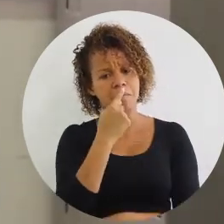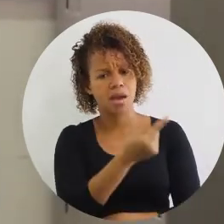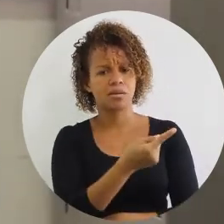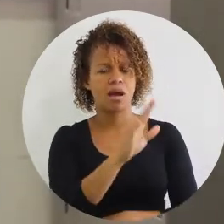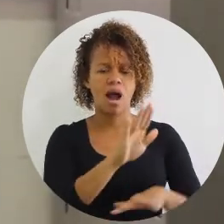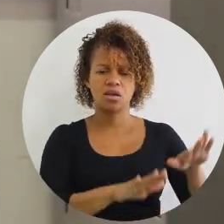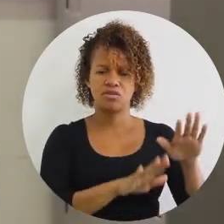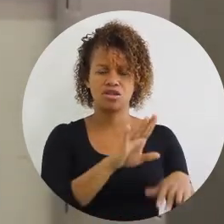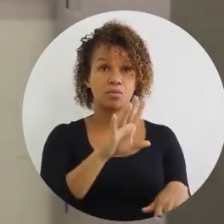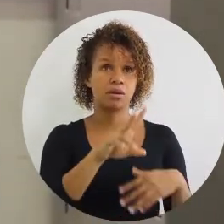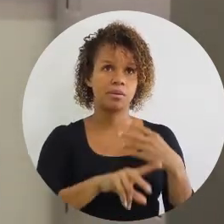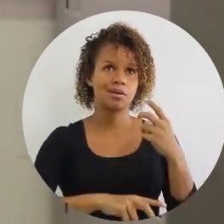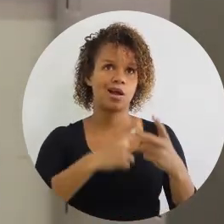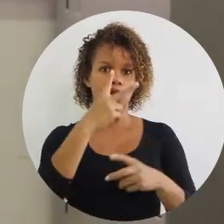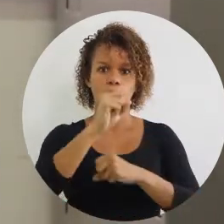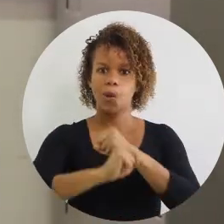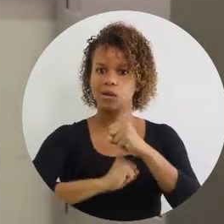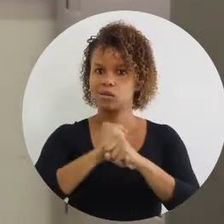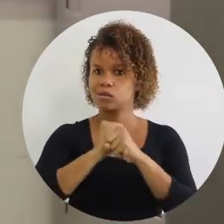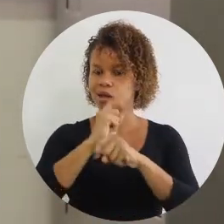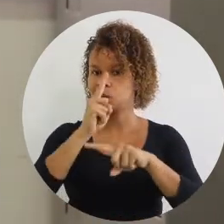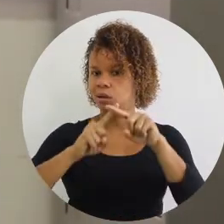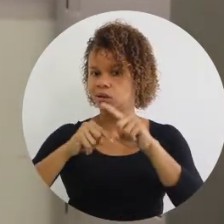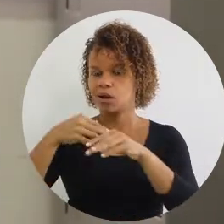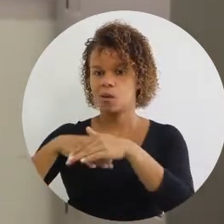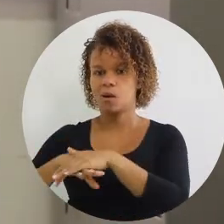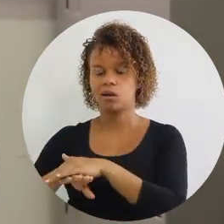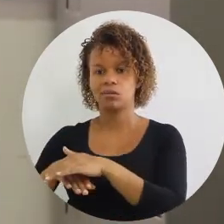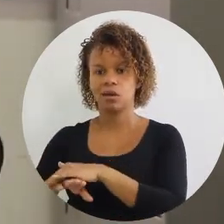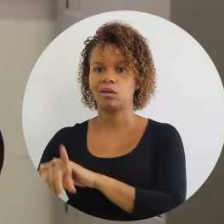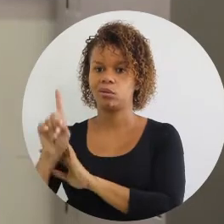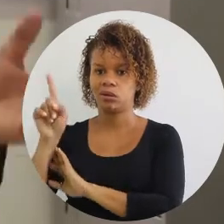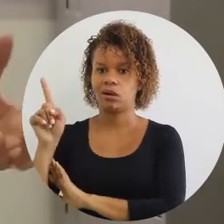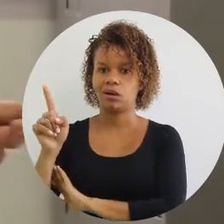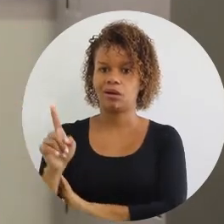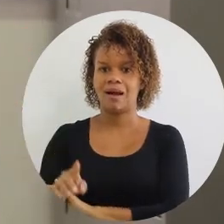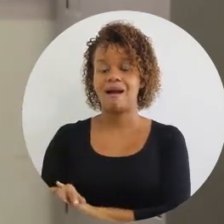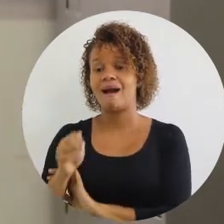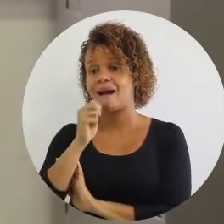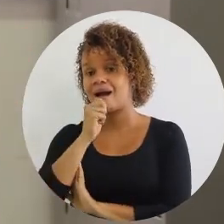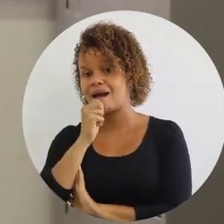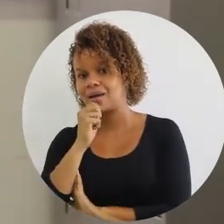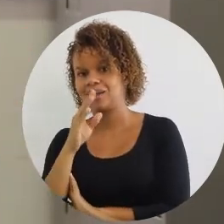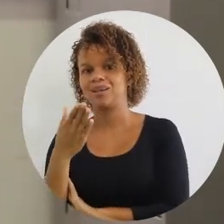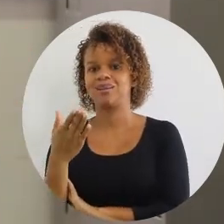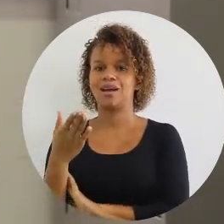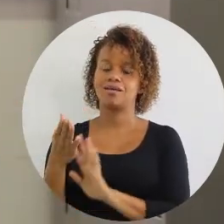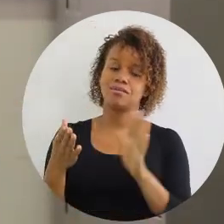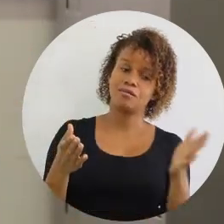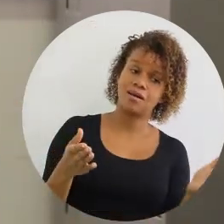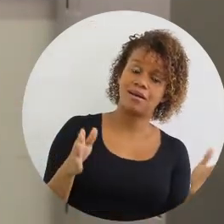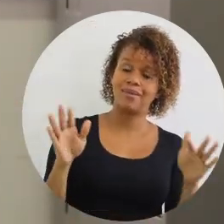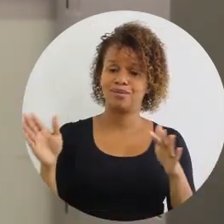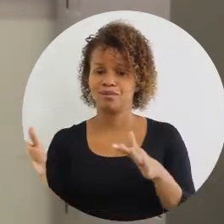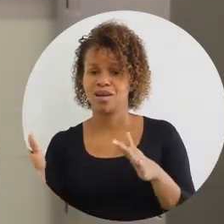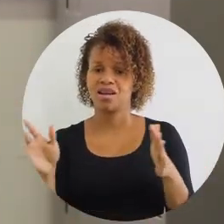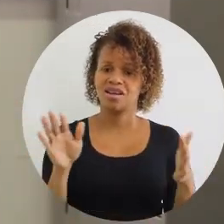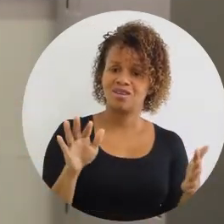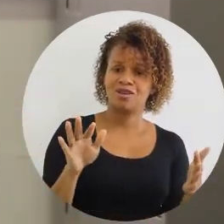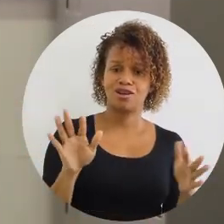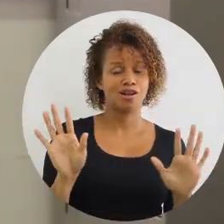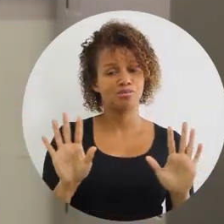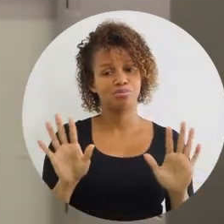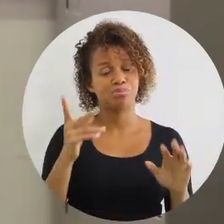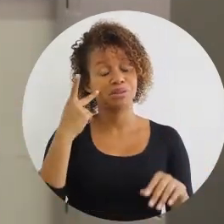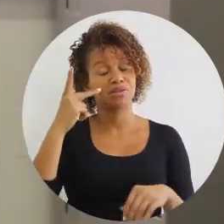às vezes 2 anos um produto lá armazenado, ainda não é nacional e ainda não é, ou então também não